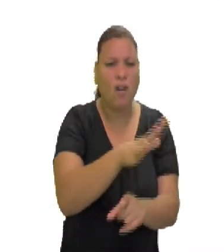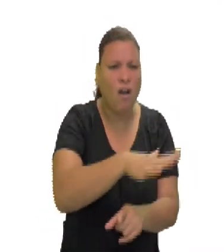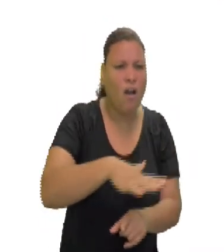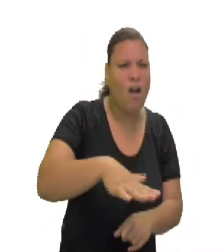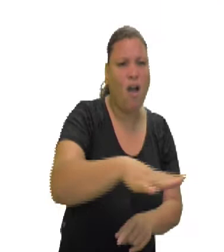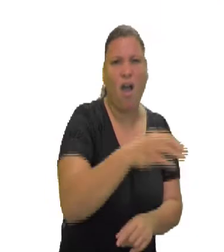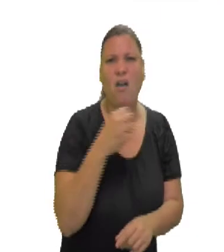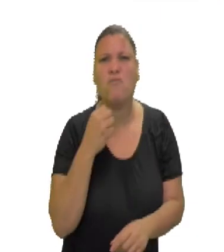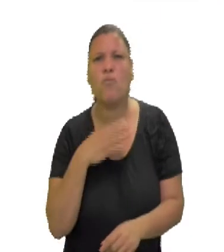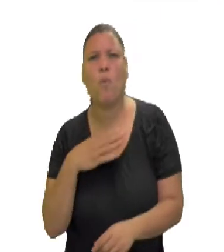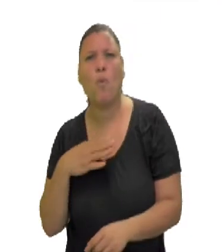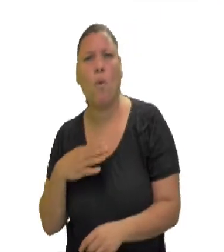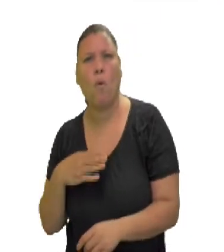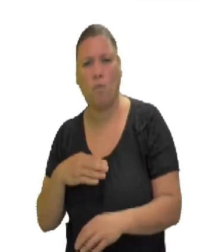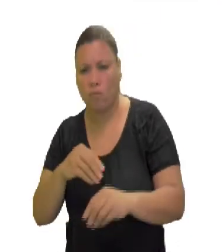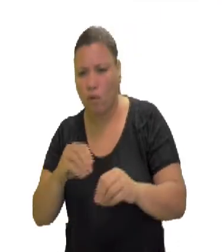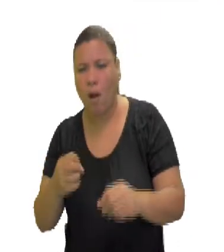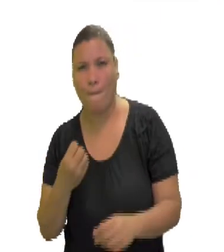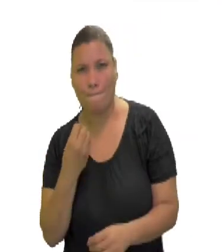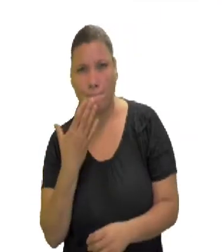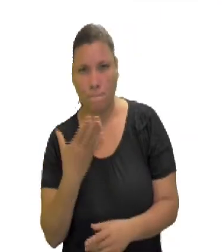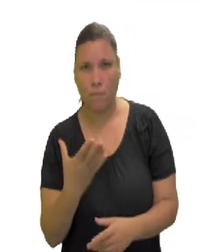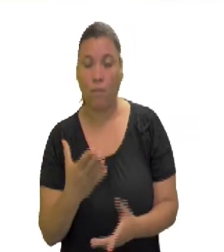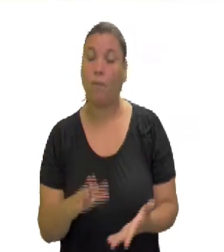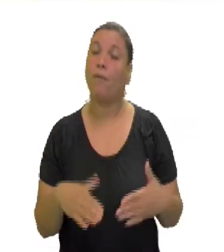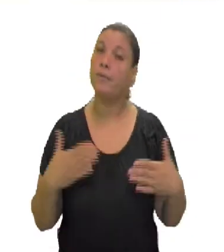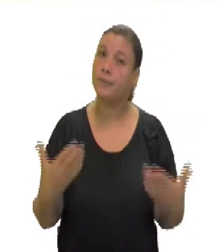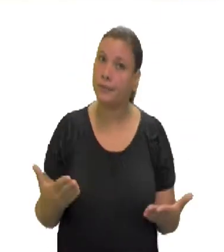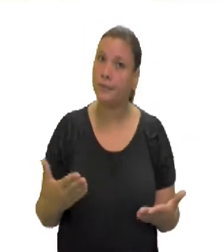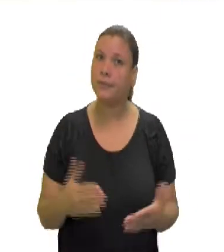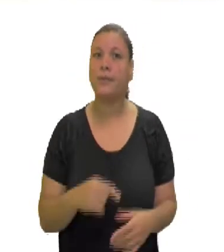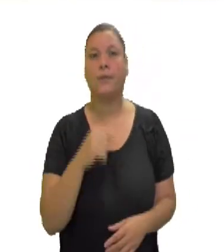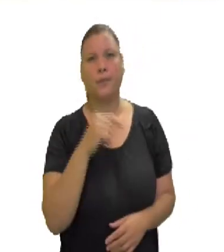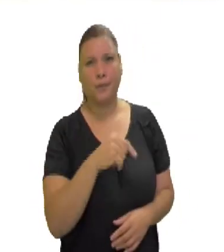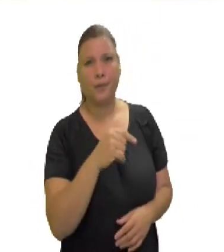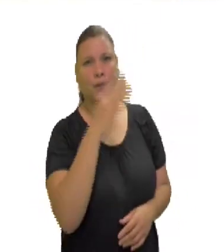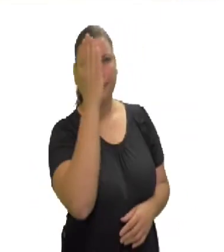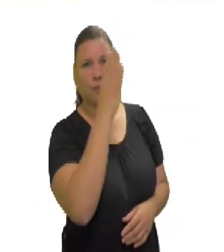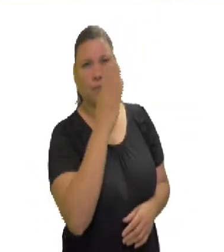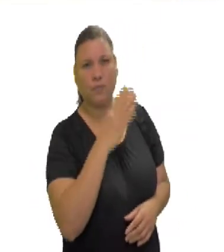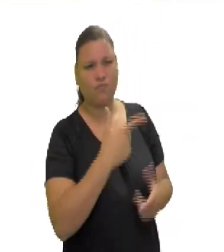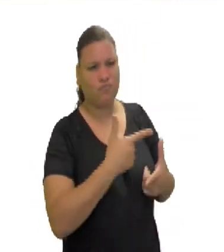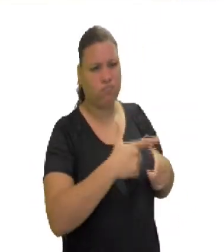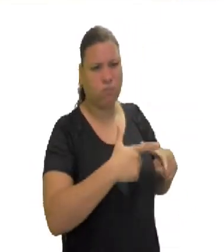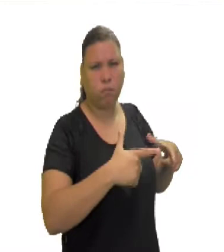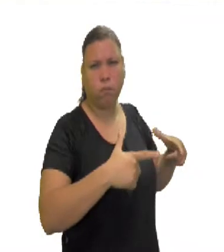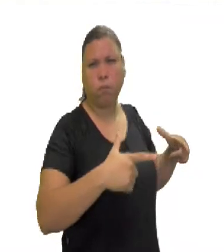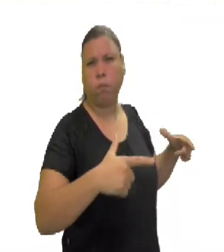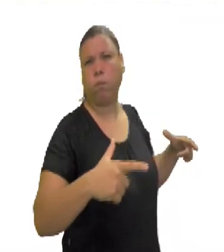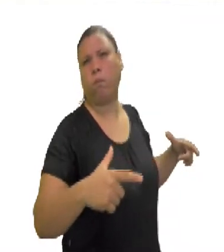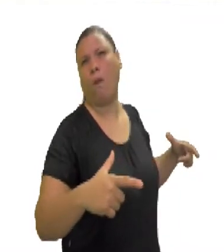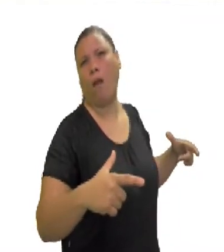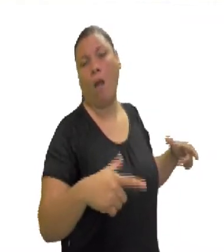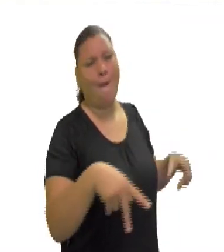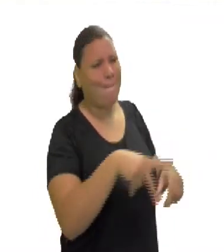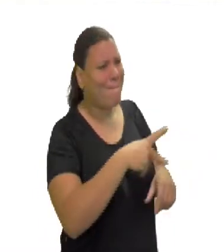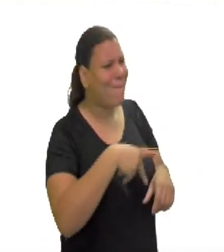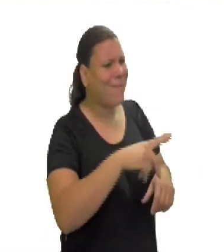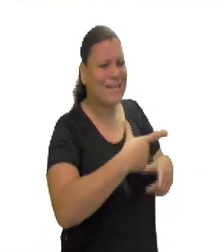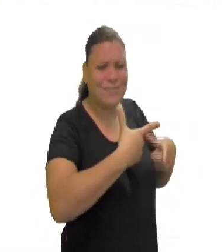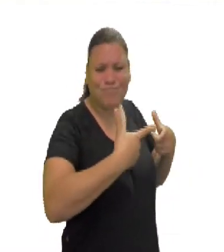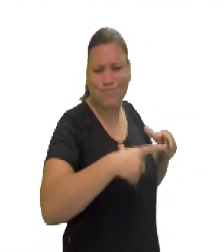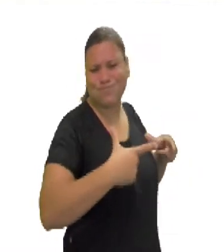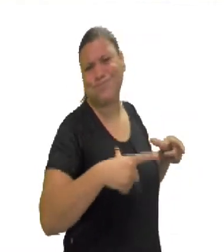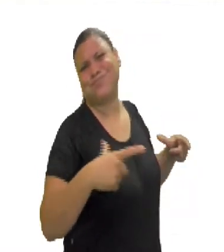aqui no Brasil, o Brasil é um país muito grande, muito extenso. O que é extenso? Em território, um território